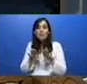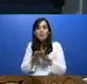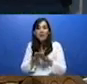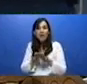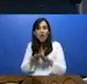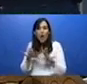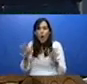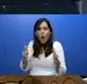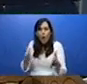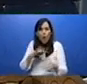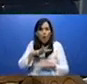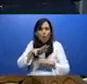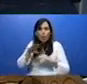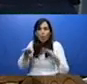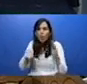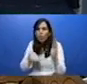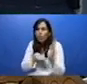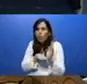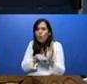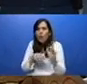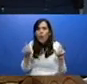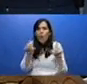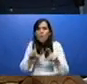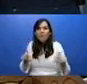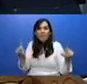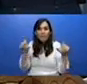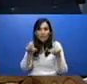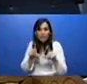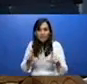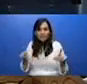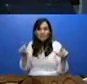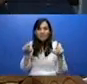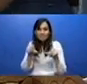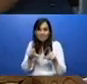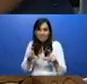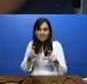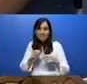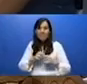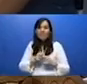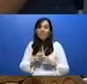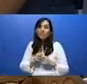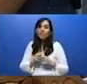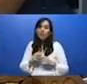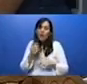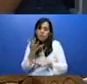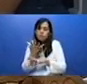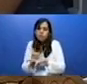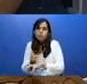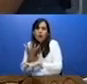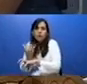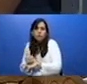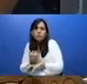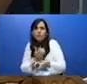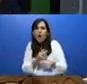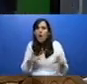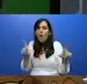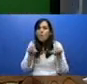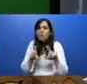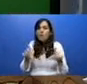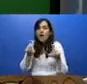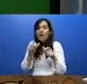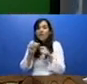né? Digital. Eles usam programas de computador que ajudam, né? A reproduzir como